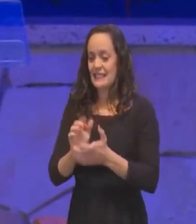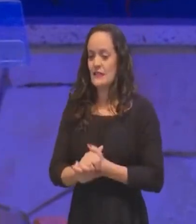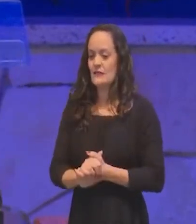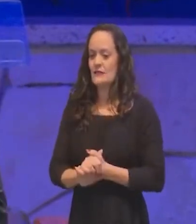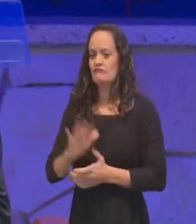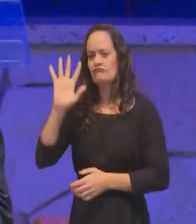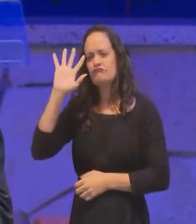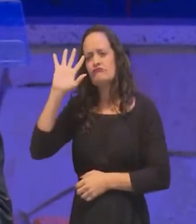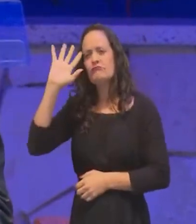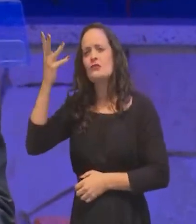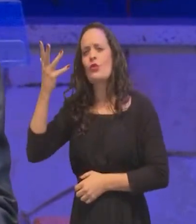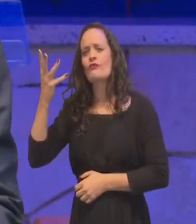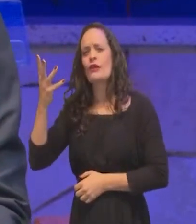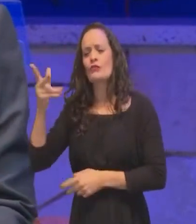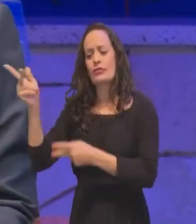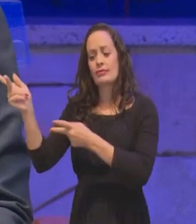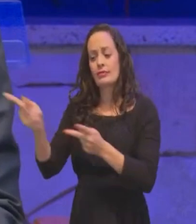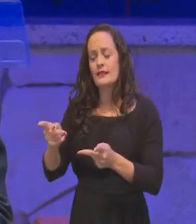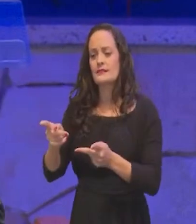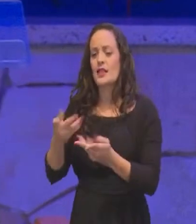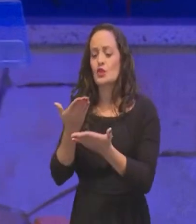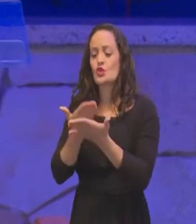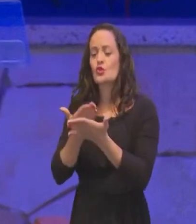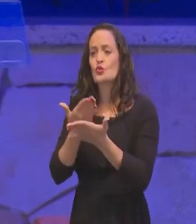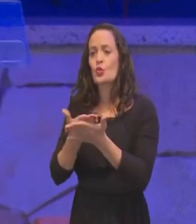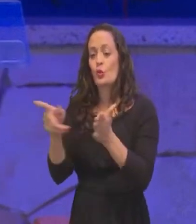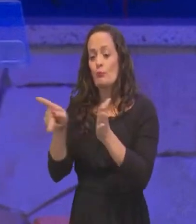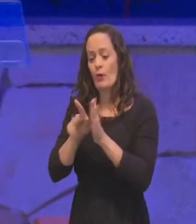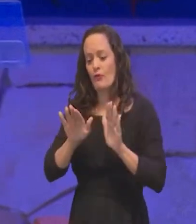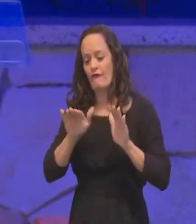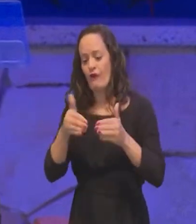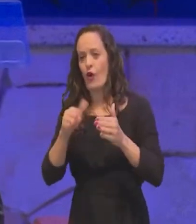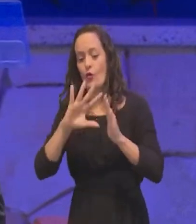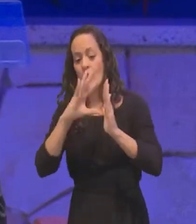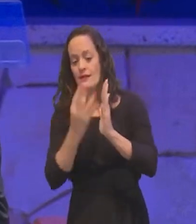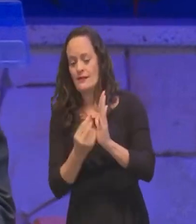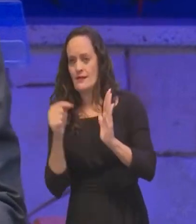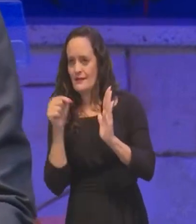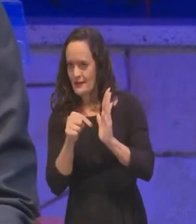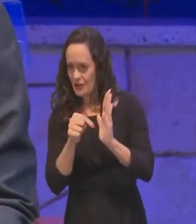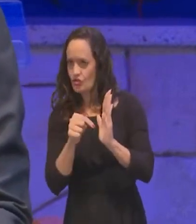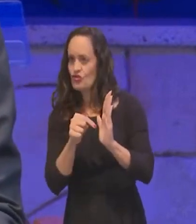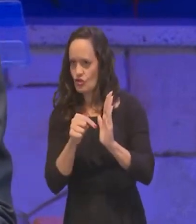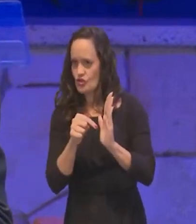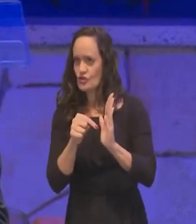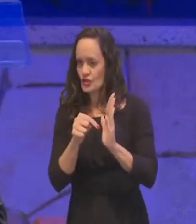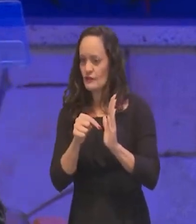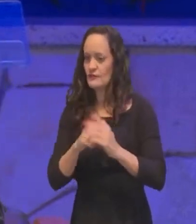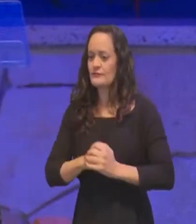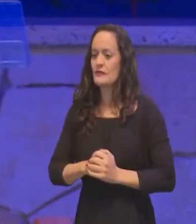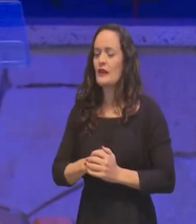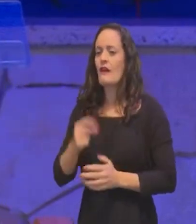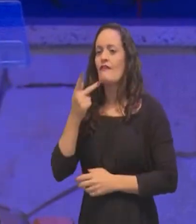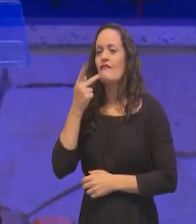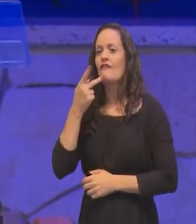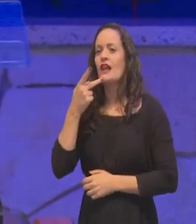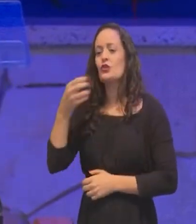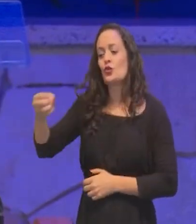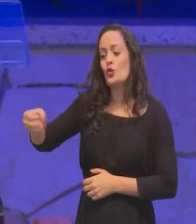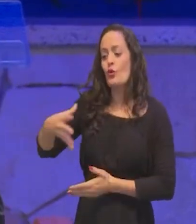decidiu trazer alguns estudos falando sobre a igreja, preparação da igreja no Antigo Testamento, a igreja no Novo